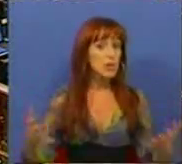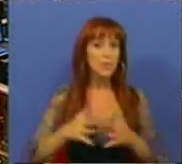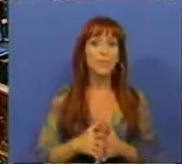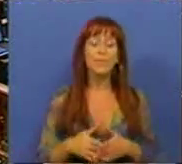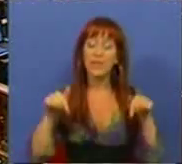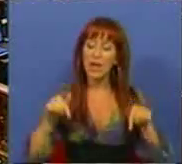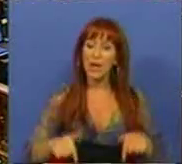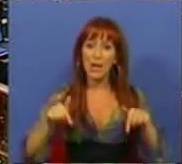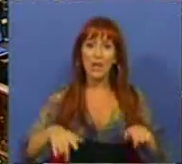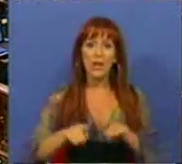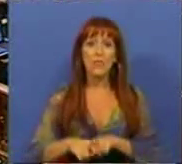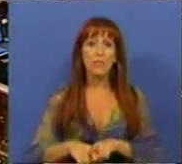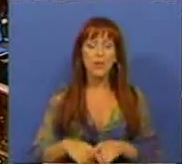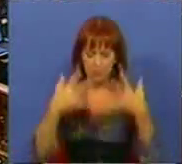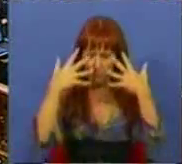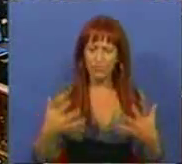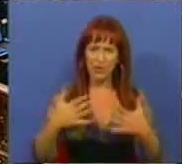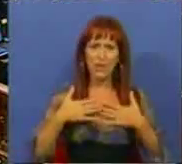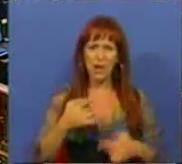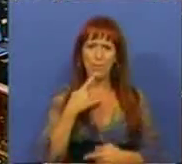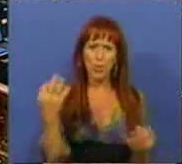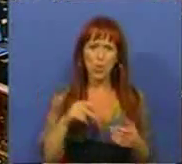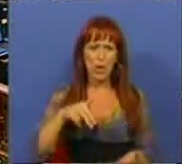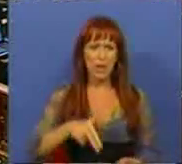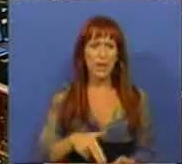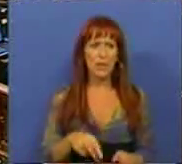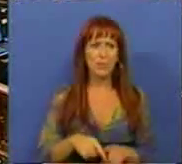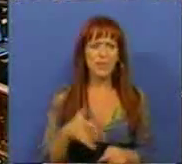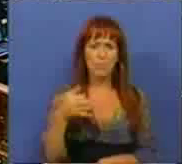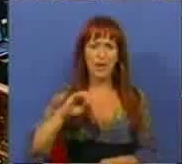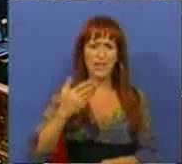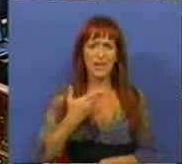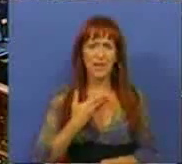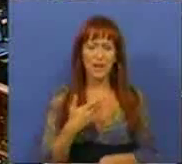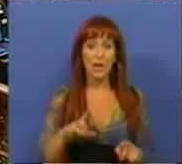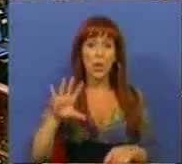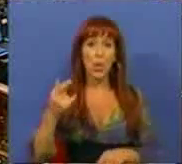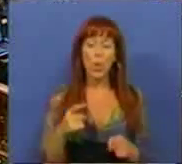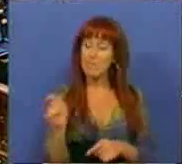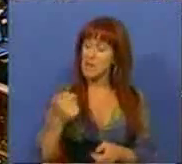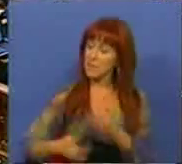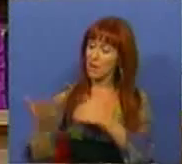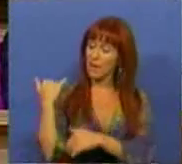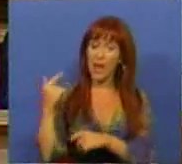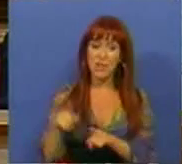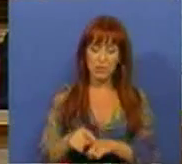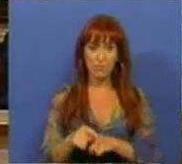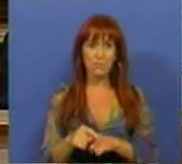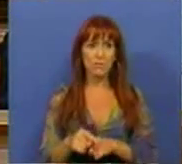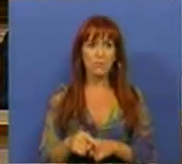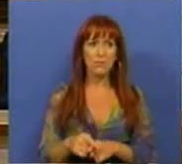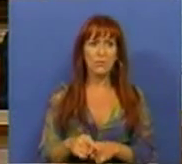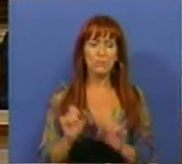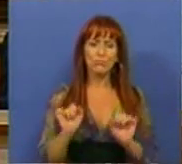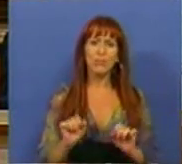deputados. Aqui surpreende-nos muito a posição do PSD quando há uns meses atrás, mais